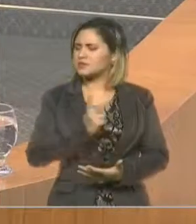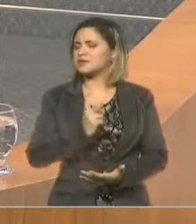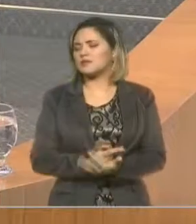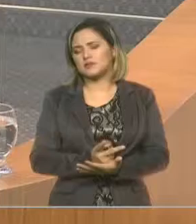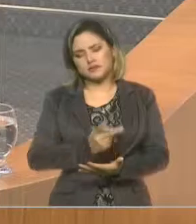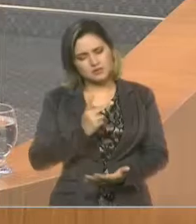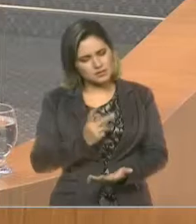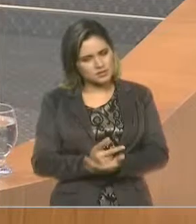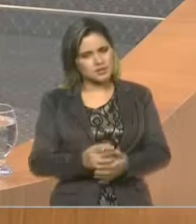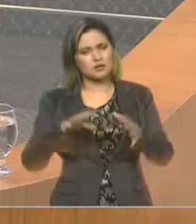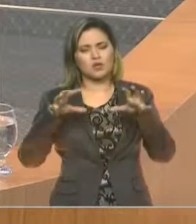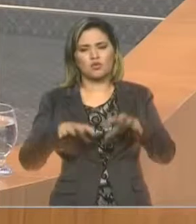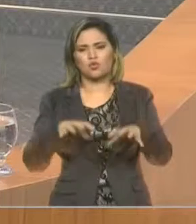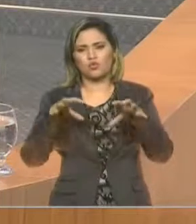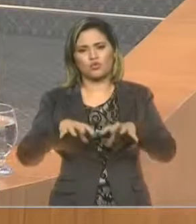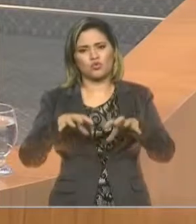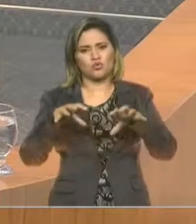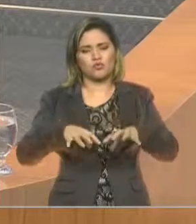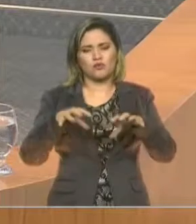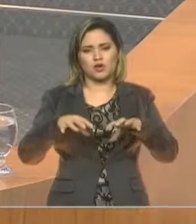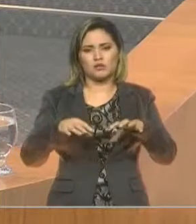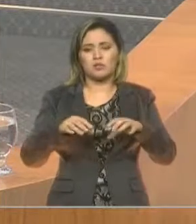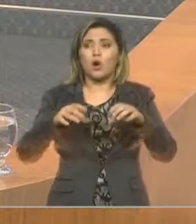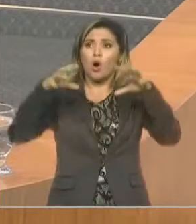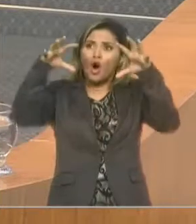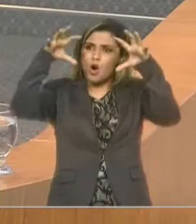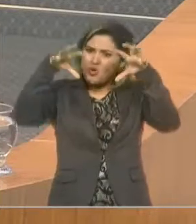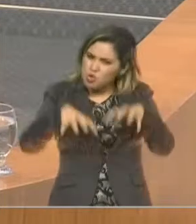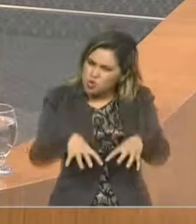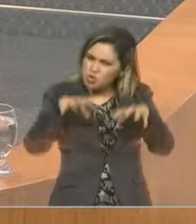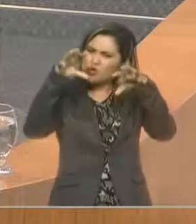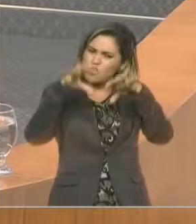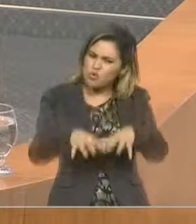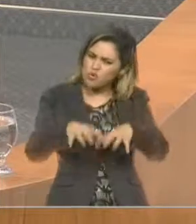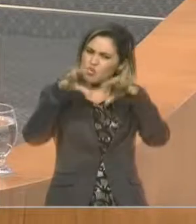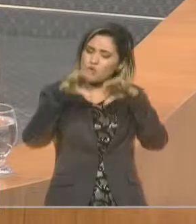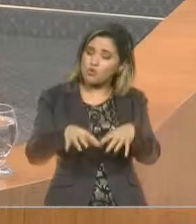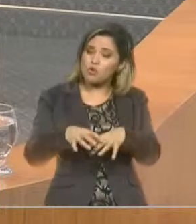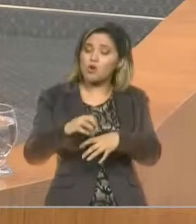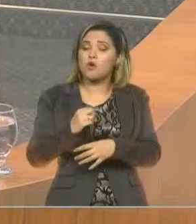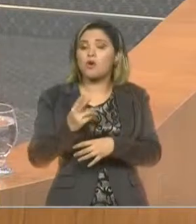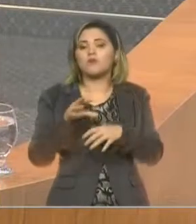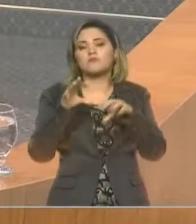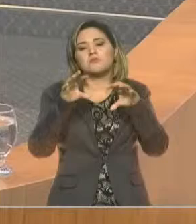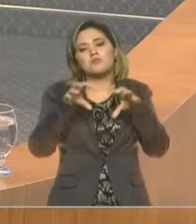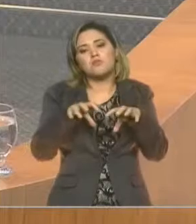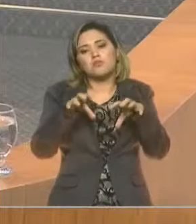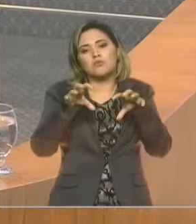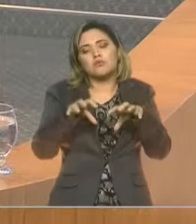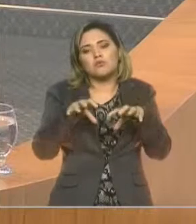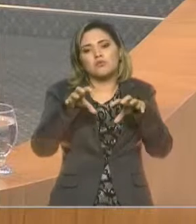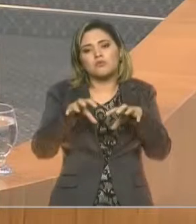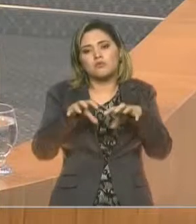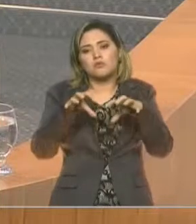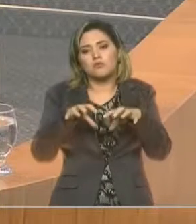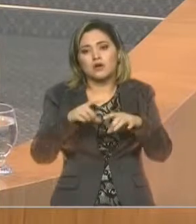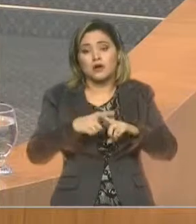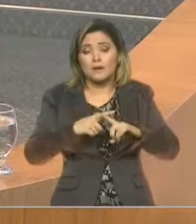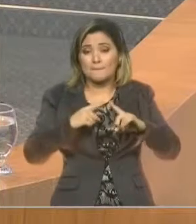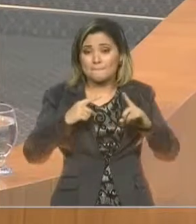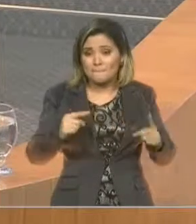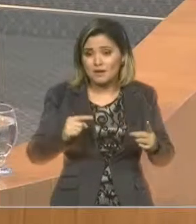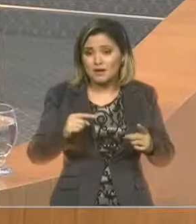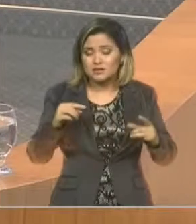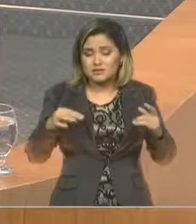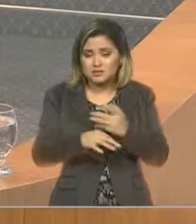de 200 milímetros a 800 milímetros, a pior chuva que pode ser observada, as cidades precisam encontrar